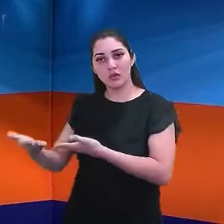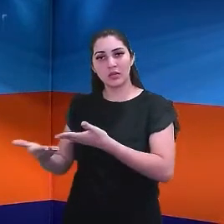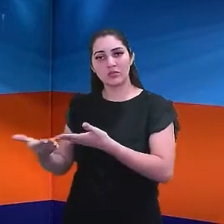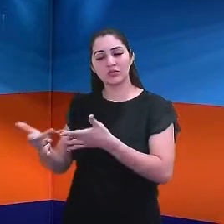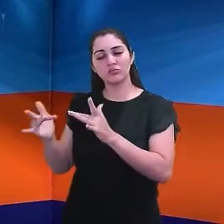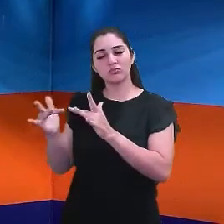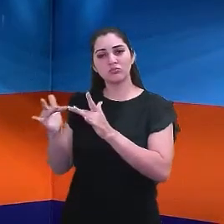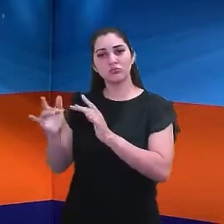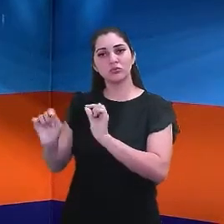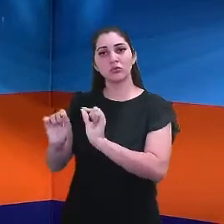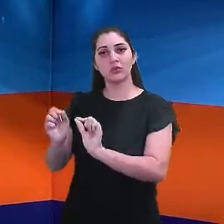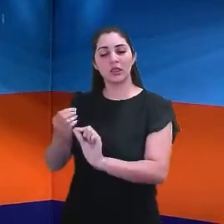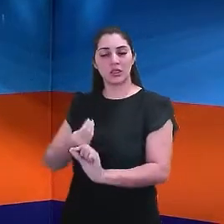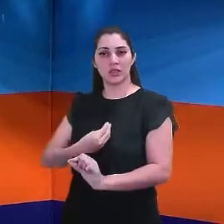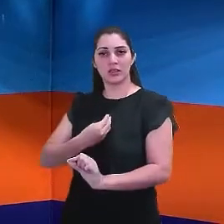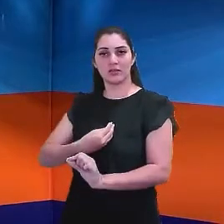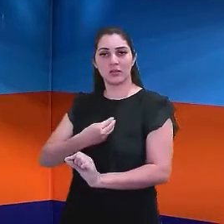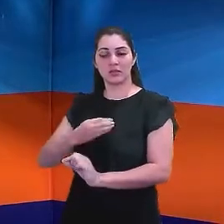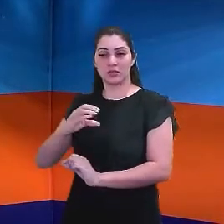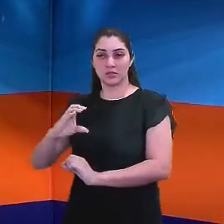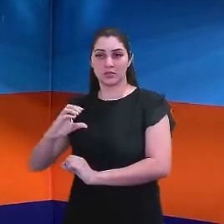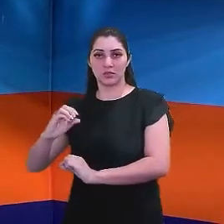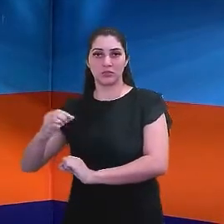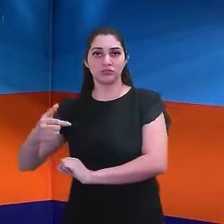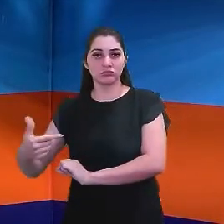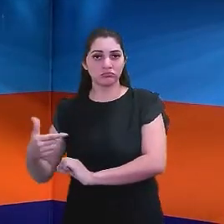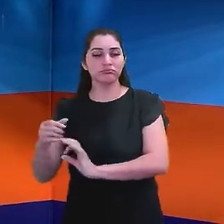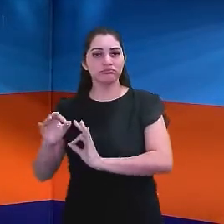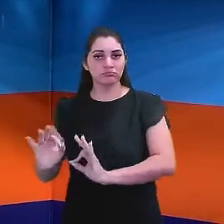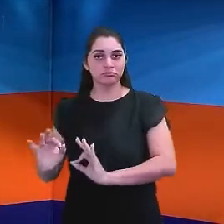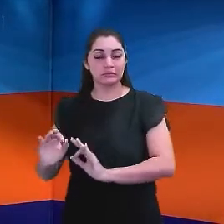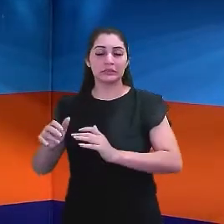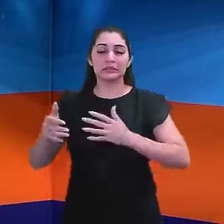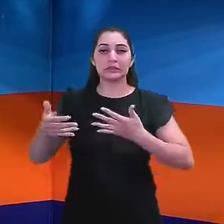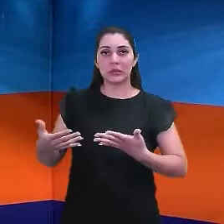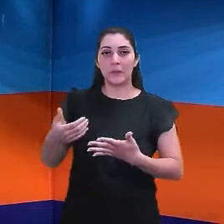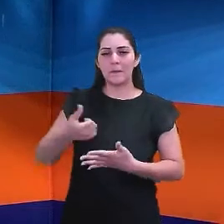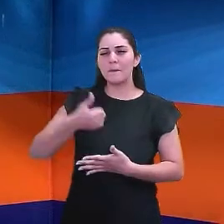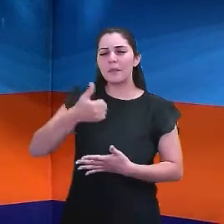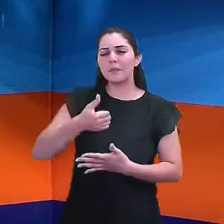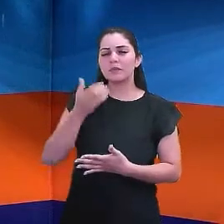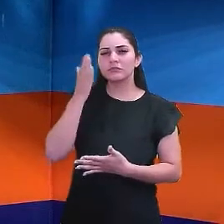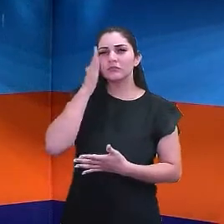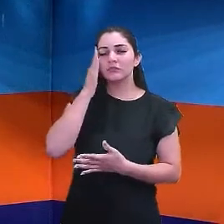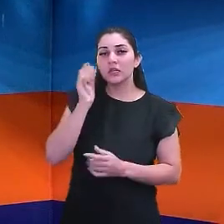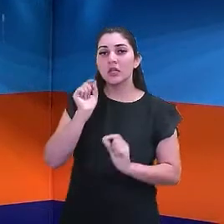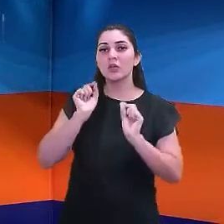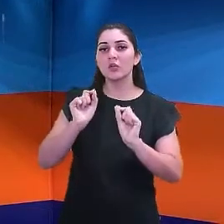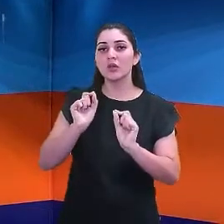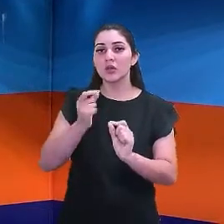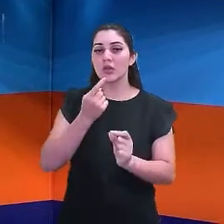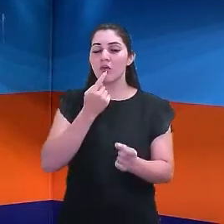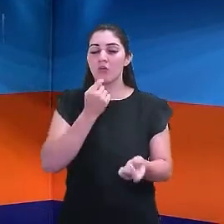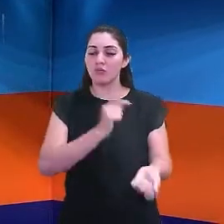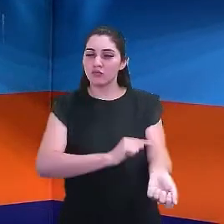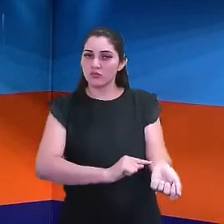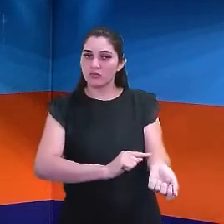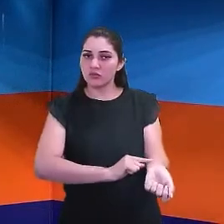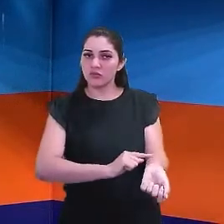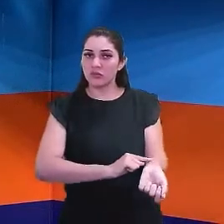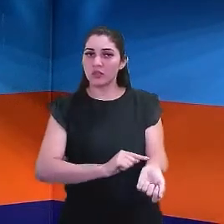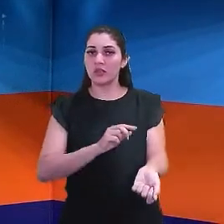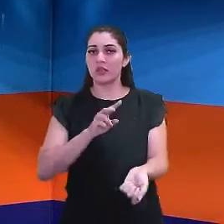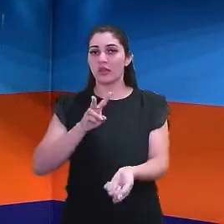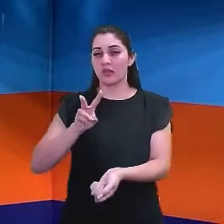íntima da presença de quê? De gás carbônico, tá? Então, primeira coisa para você entender é isso. O sangue venoso, ele